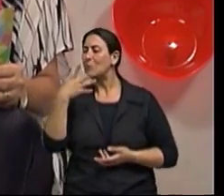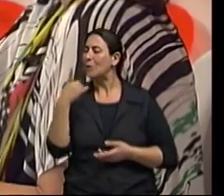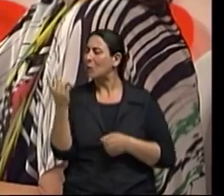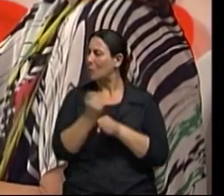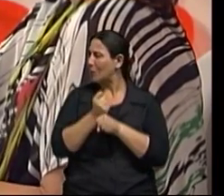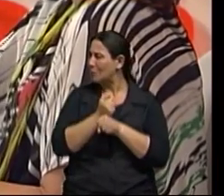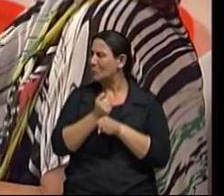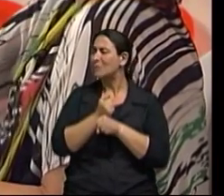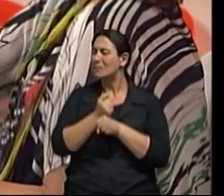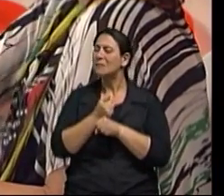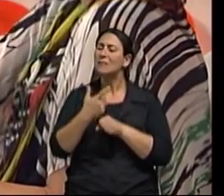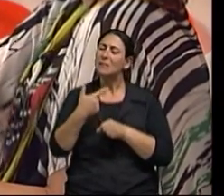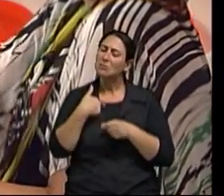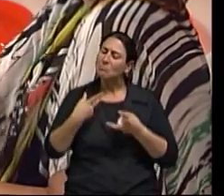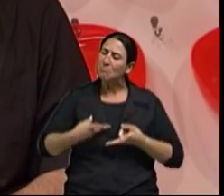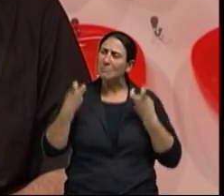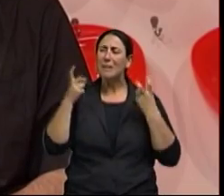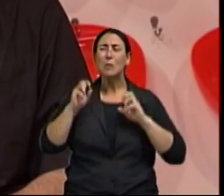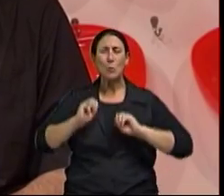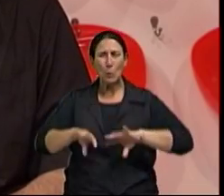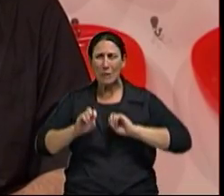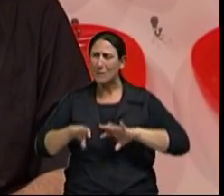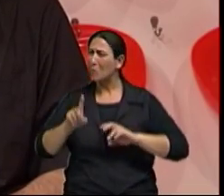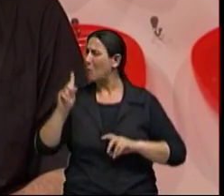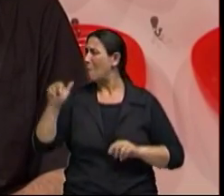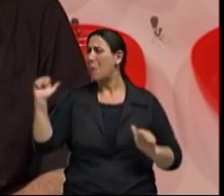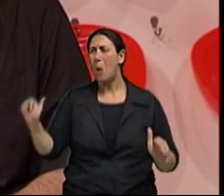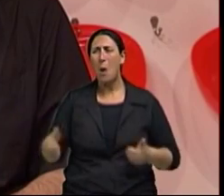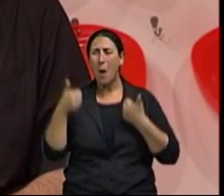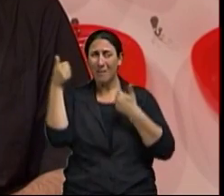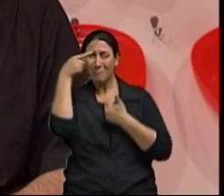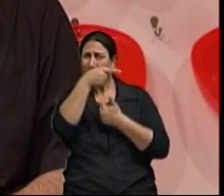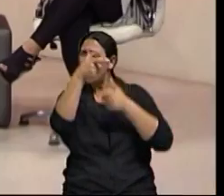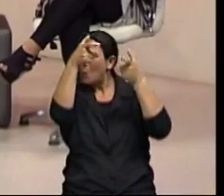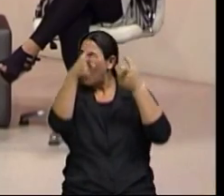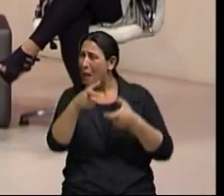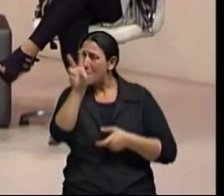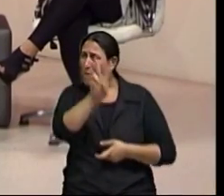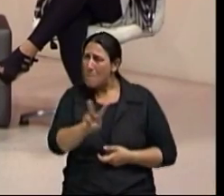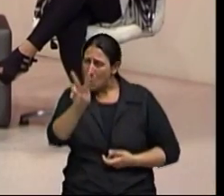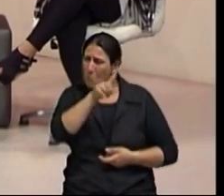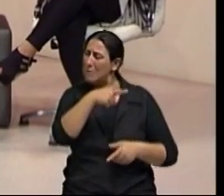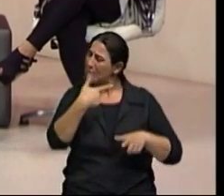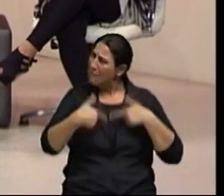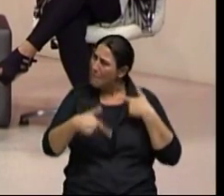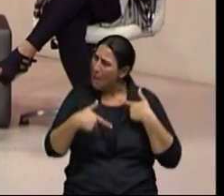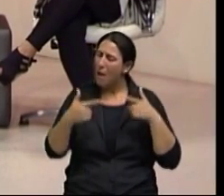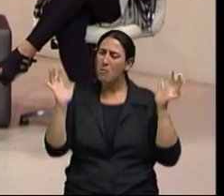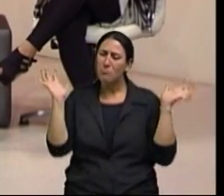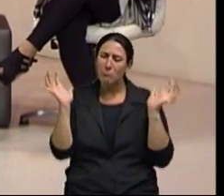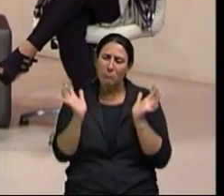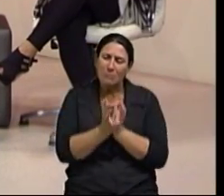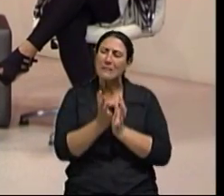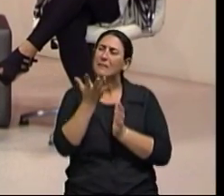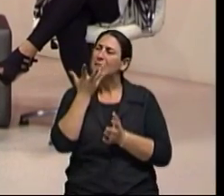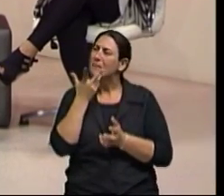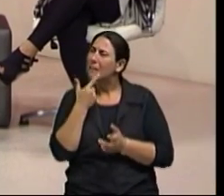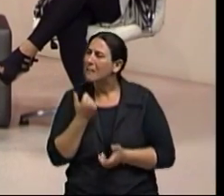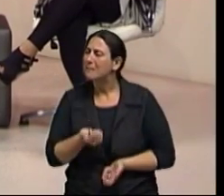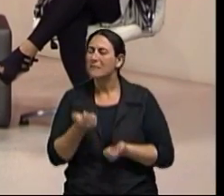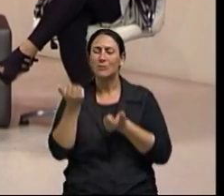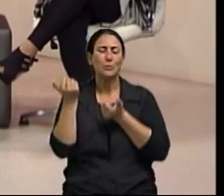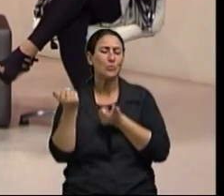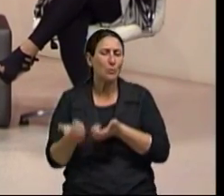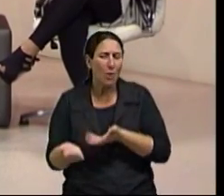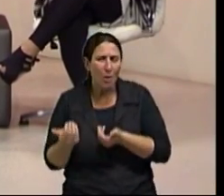é tudo. A Quinta da Estância está fazendo isso, né? Sim. Ela está trabalhando com educação de crianças, jovens, para